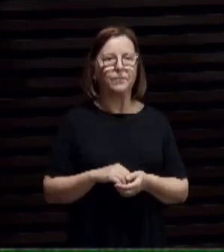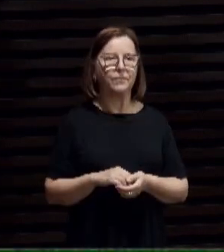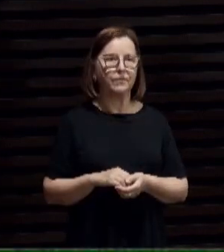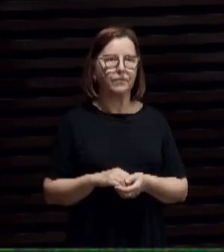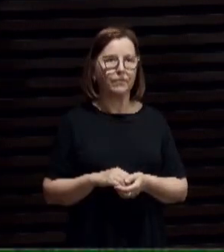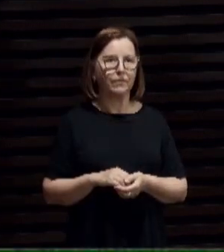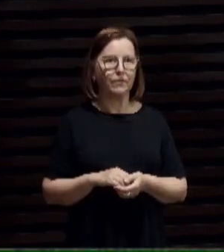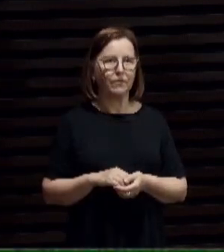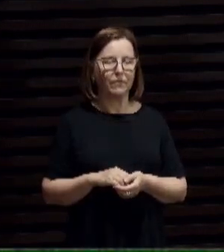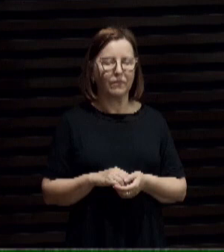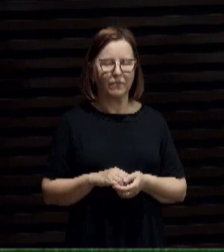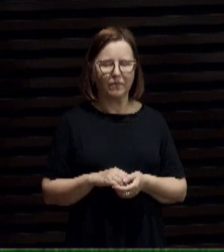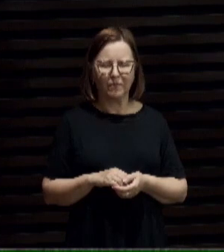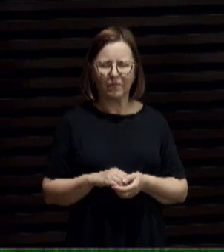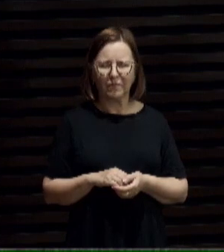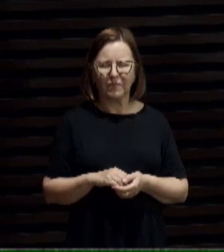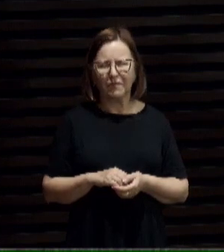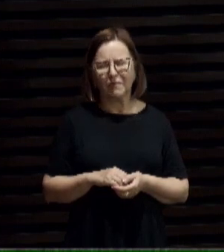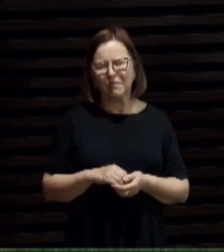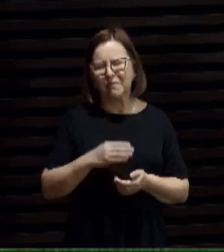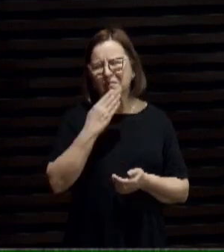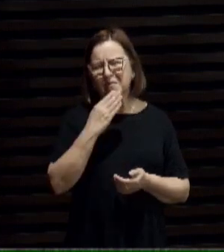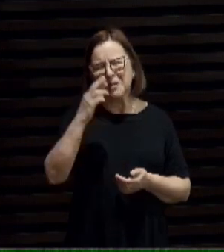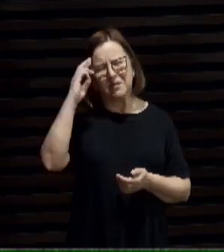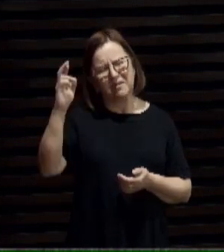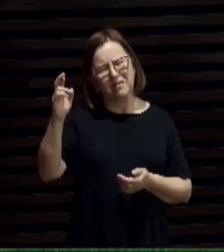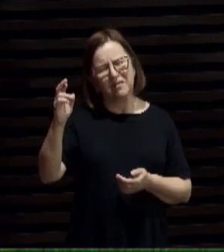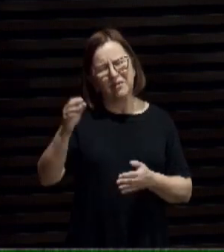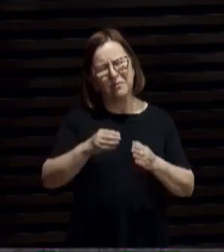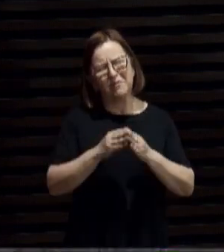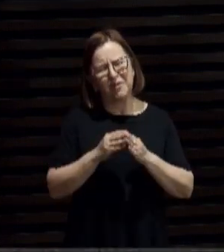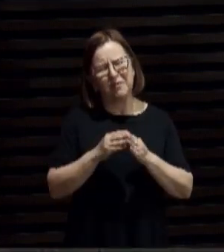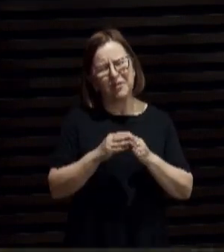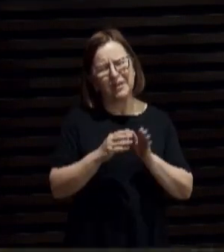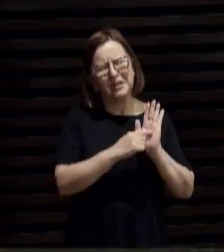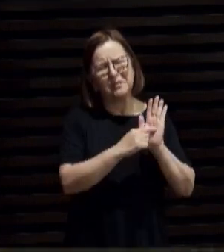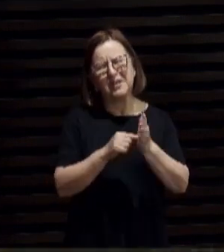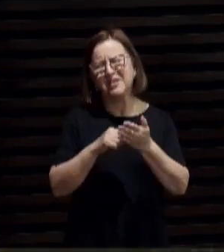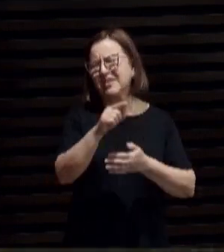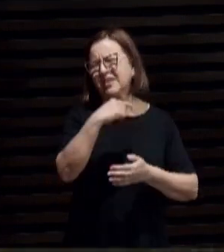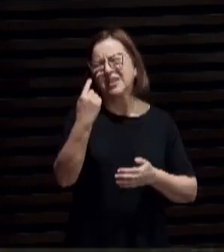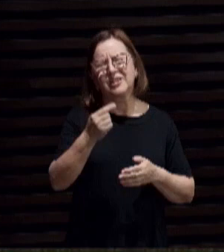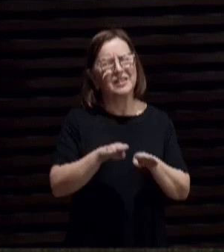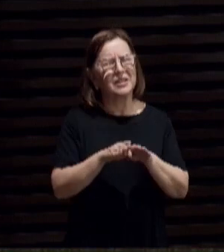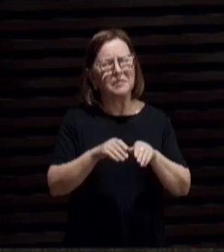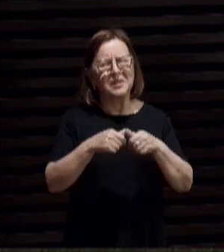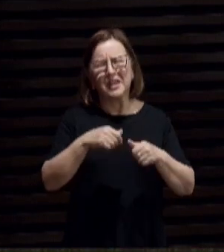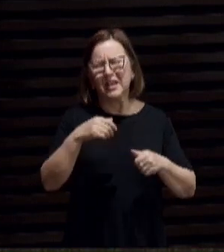Senhor que se manifeste a nós também essa noite. Que o Senhor fale com os nossos